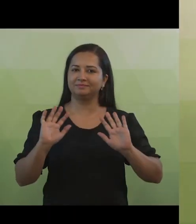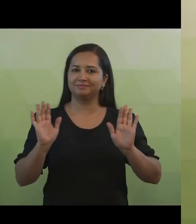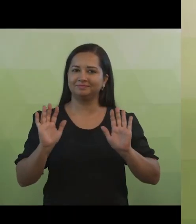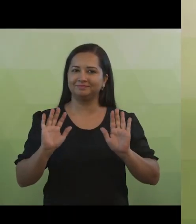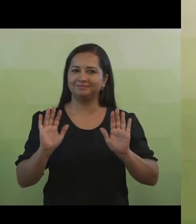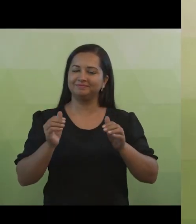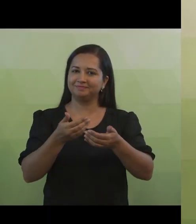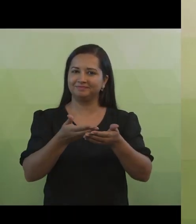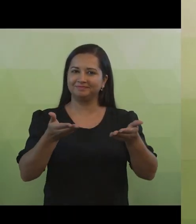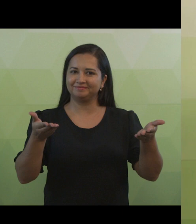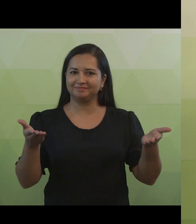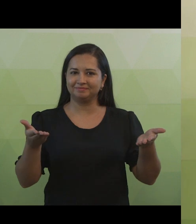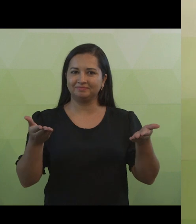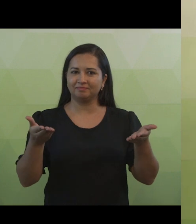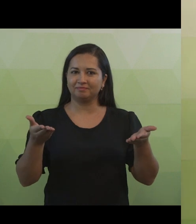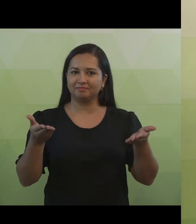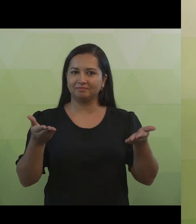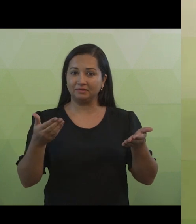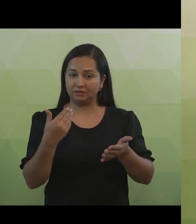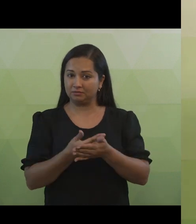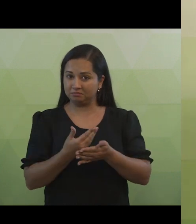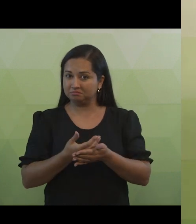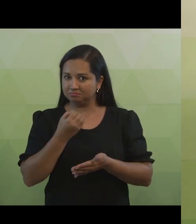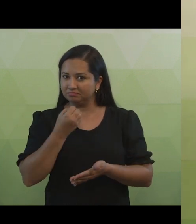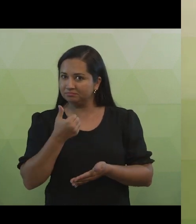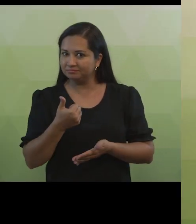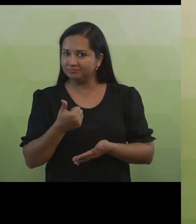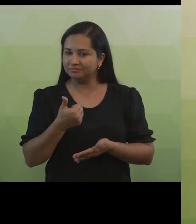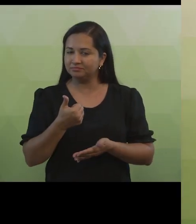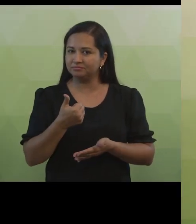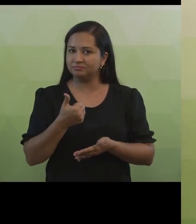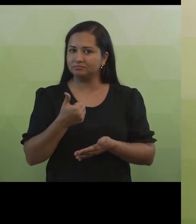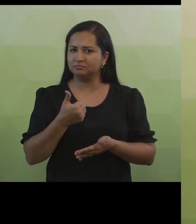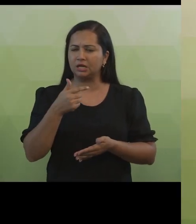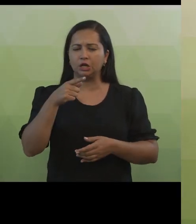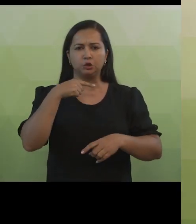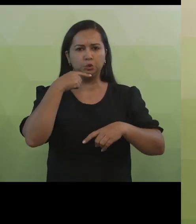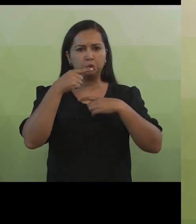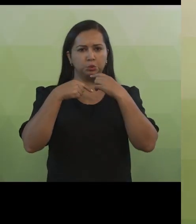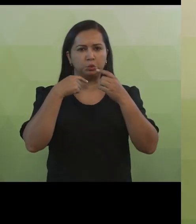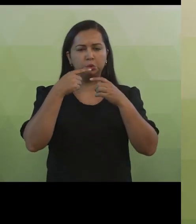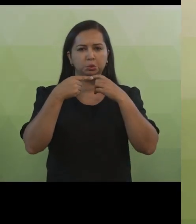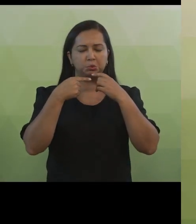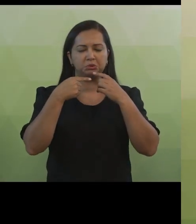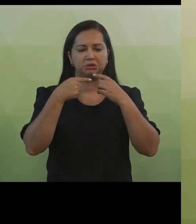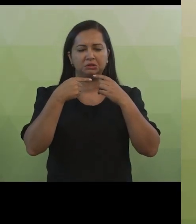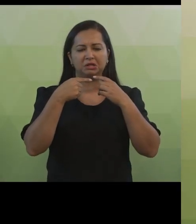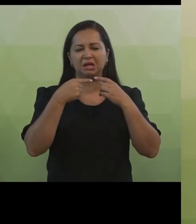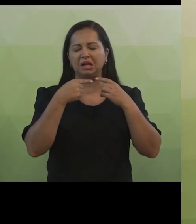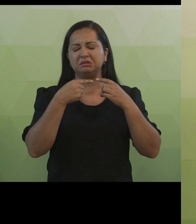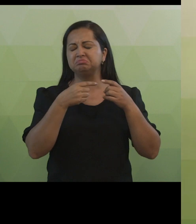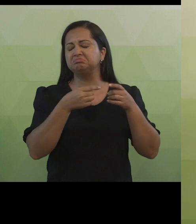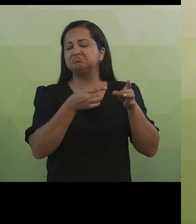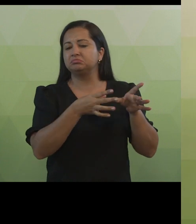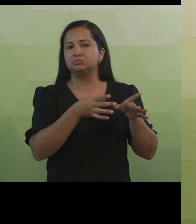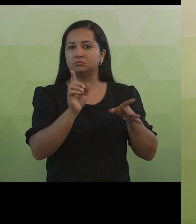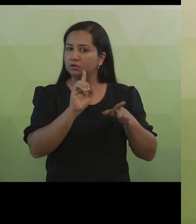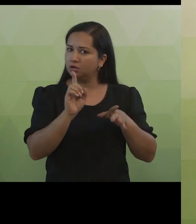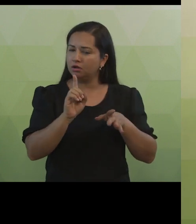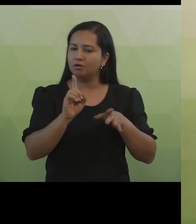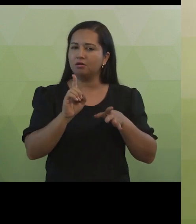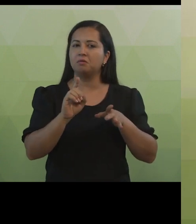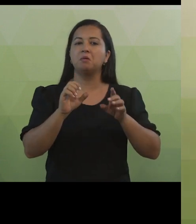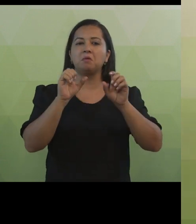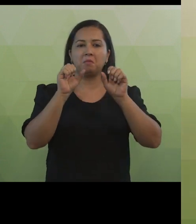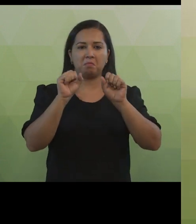Olá, caros colegas! Como vão os estudos? Não guardem as dúvidas, realizem as atividades e participe